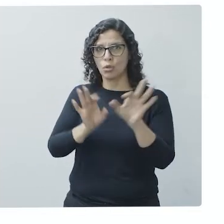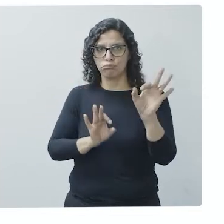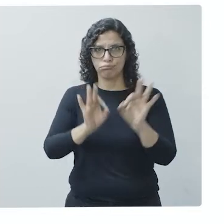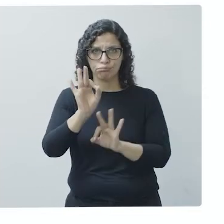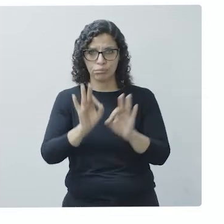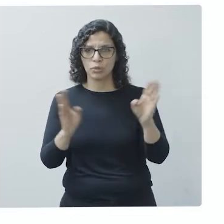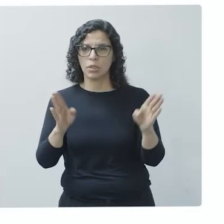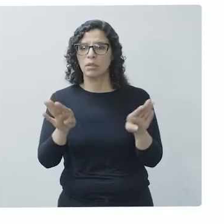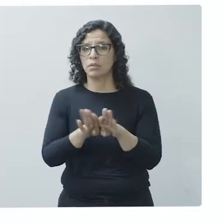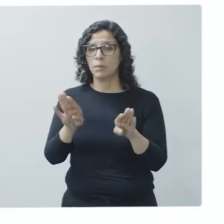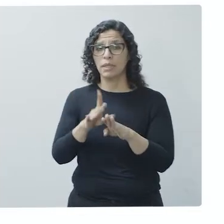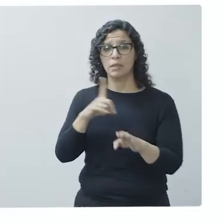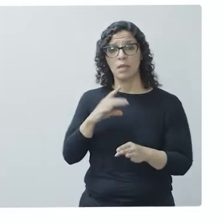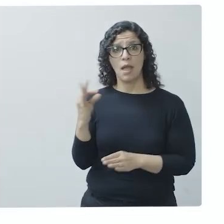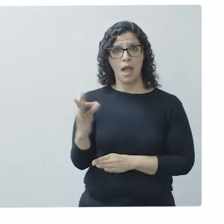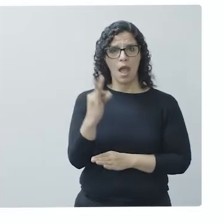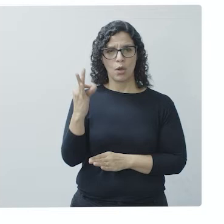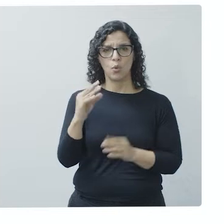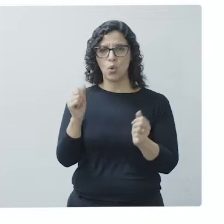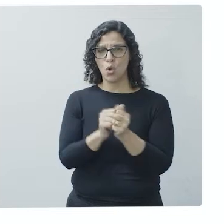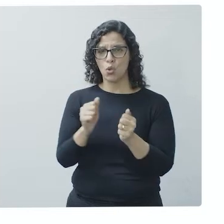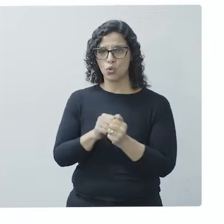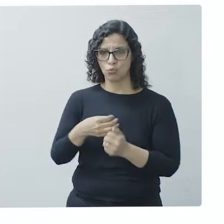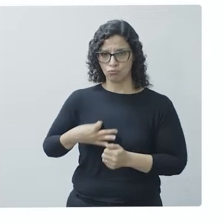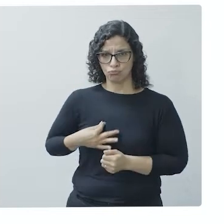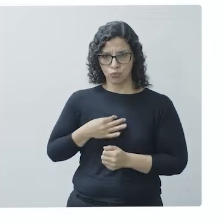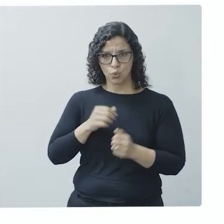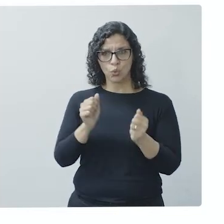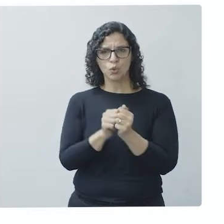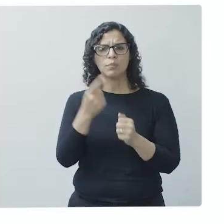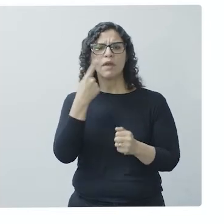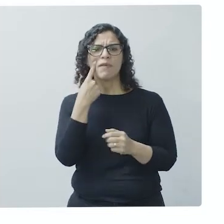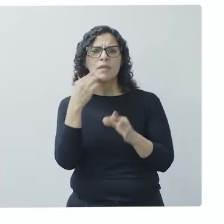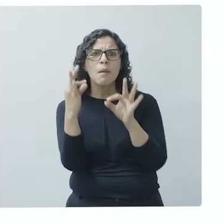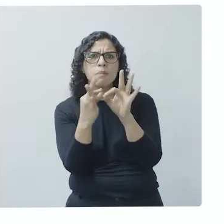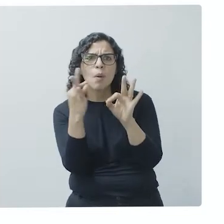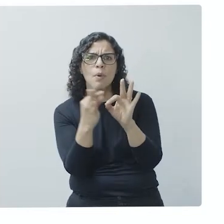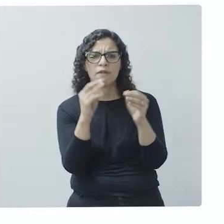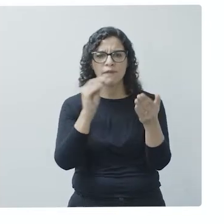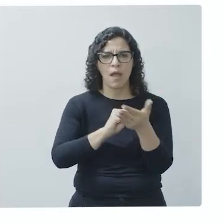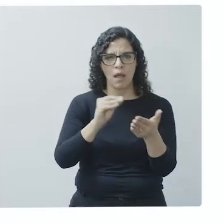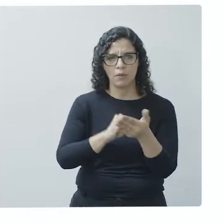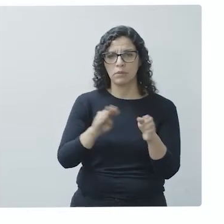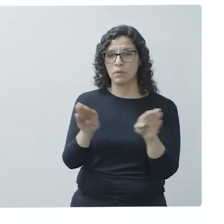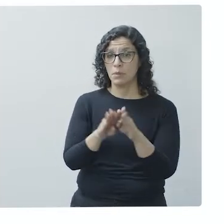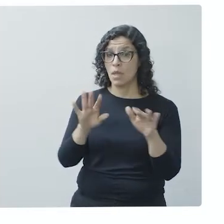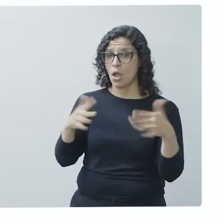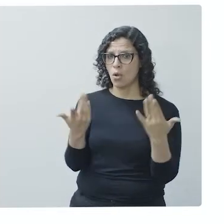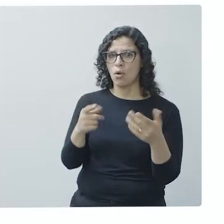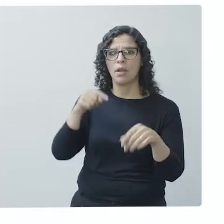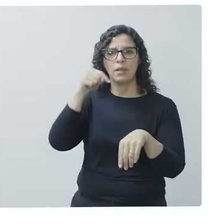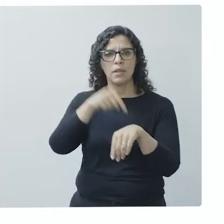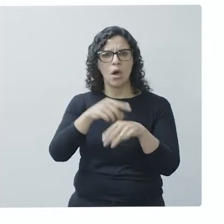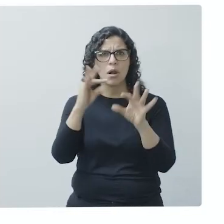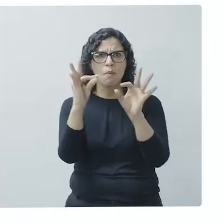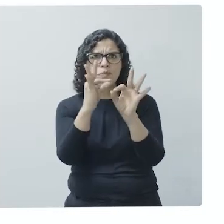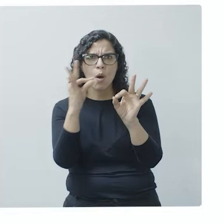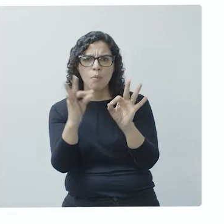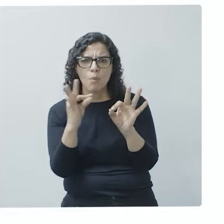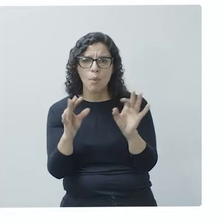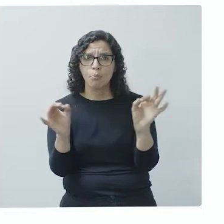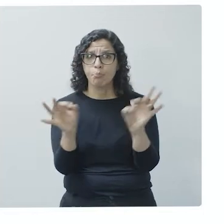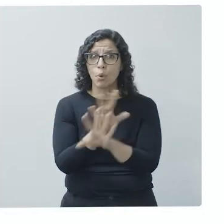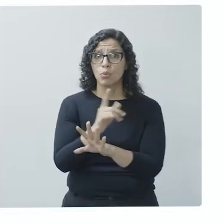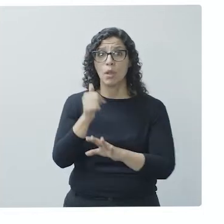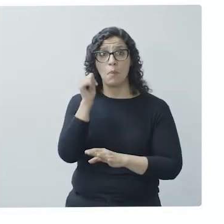vestir-se, levava a agulha espetada no corpinho para dar algum ponto necessário. E quando compunha o vestido da